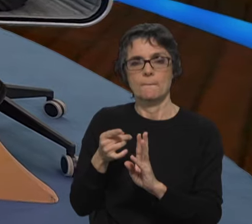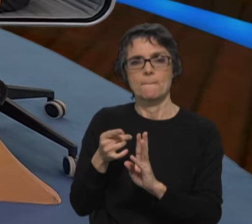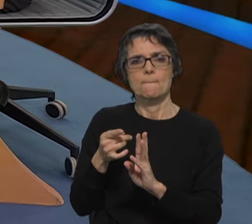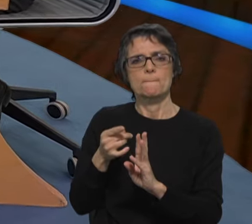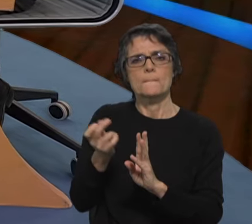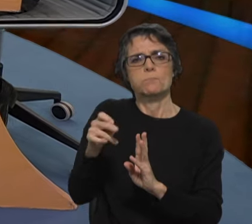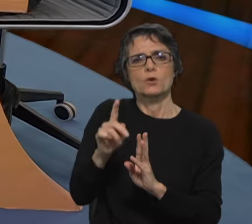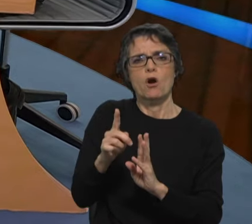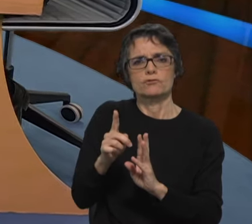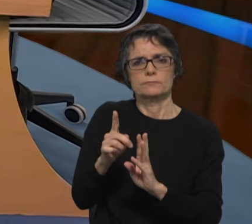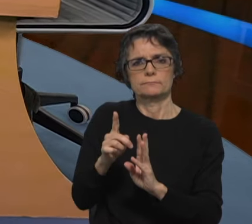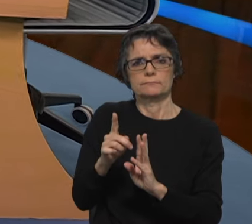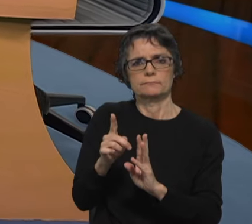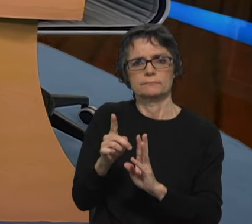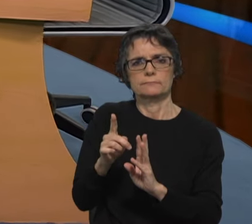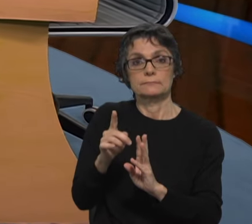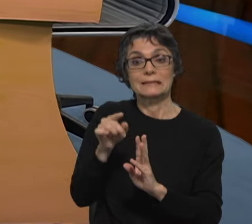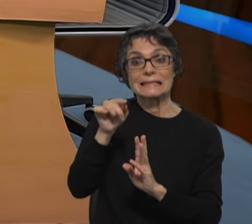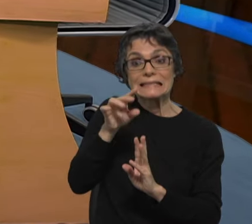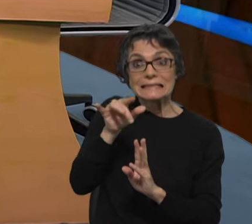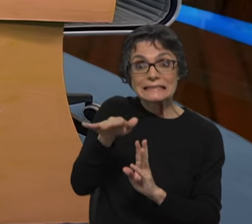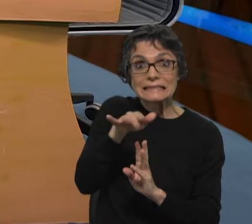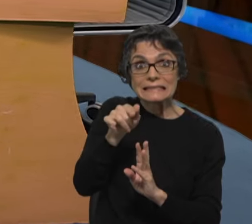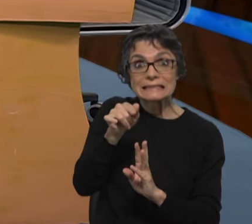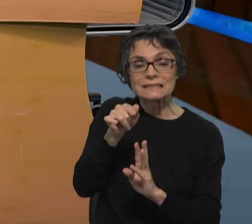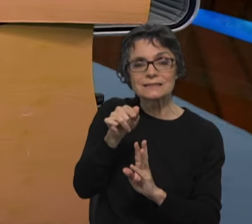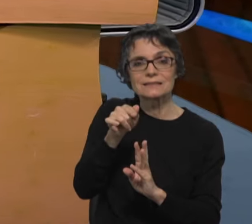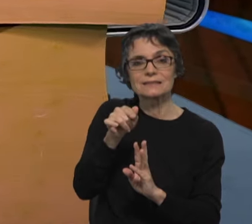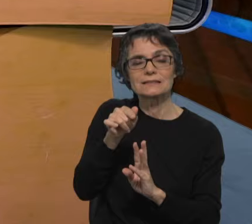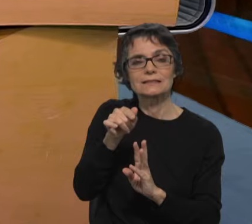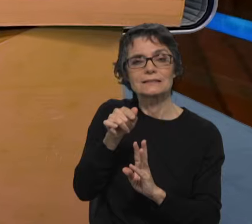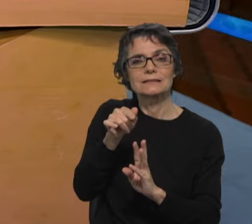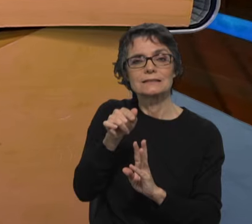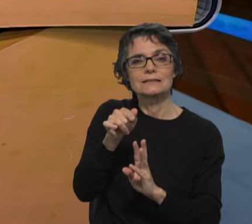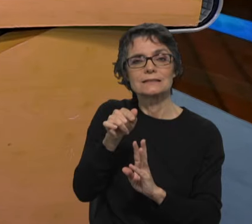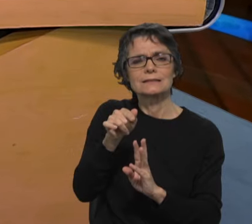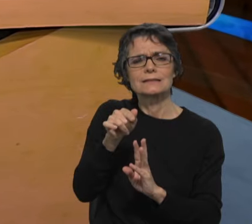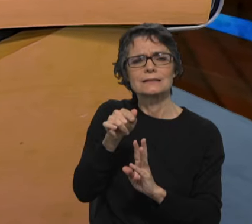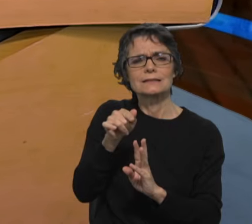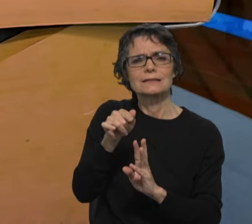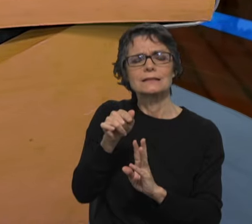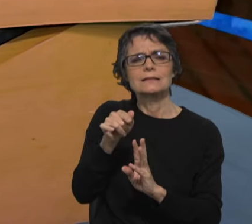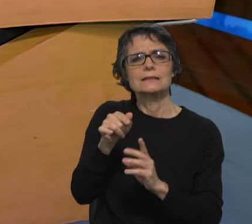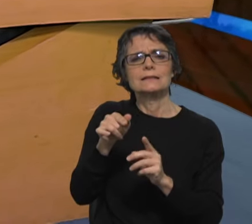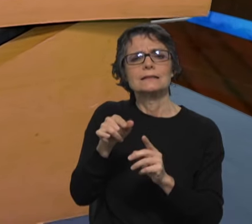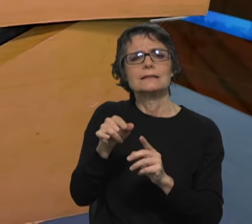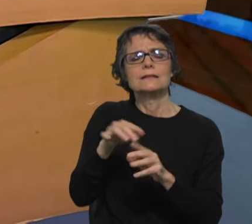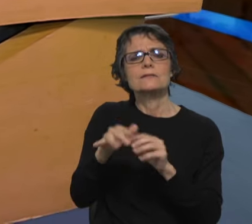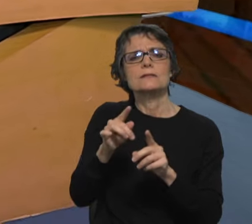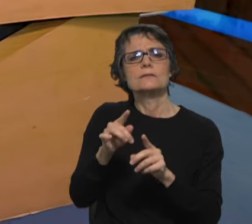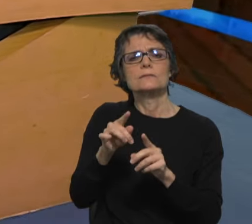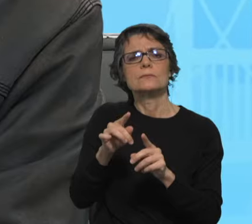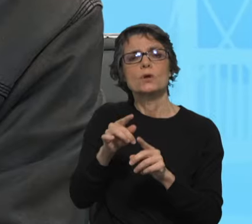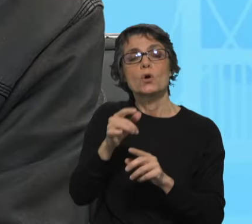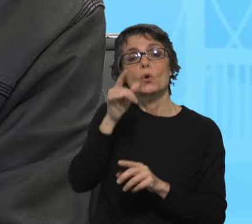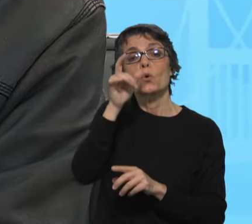acontece que naquela localidade desde sempre não fizeram com com o Senhor dos Passos fizeram sempre com três